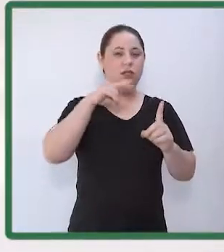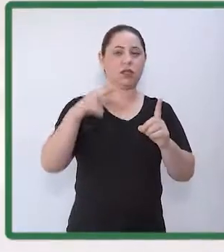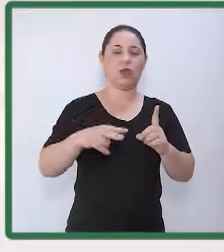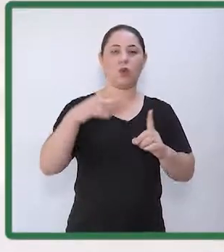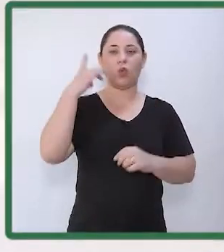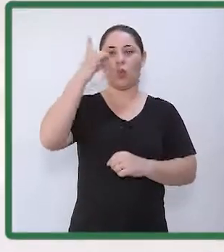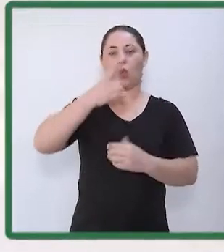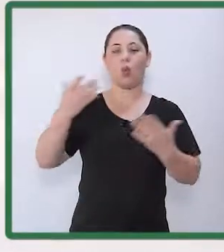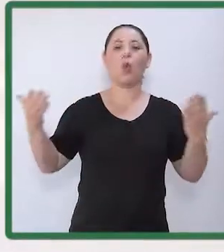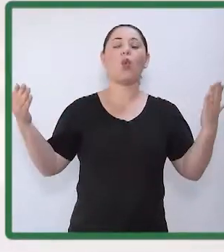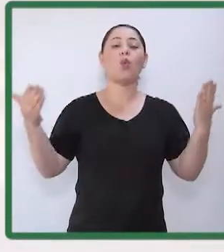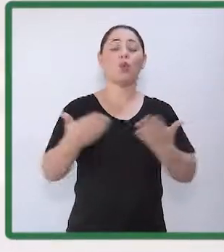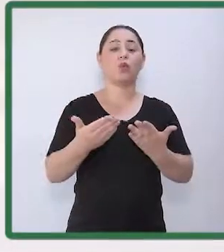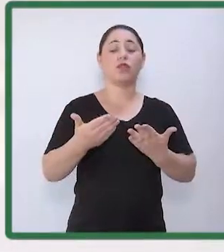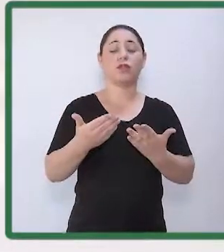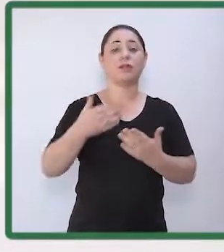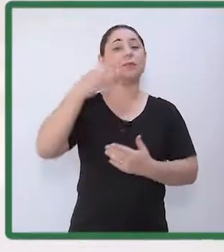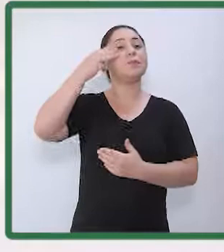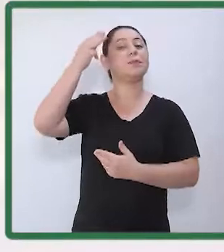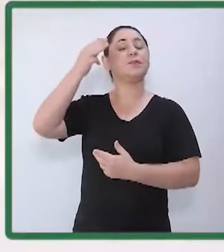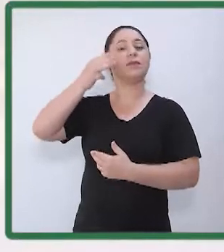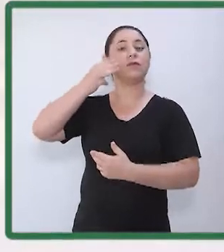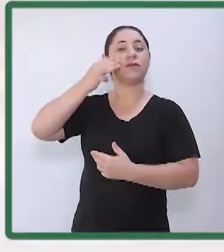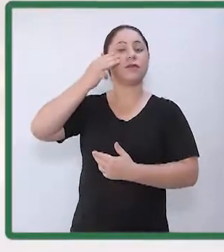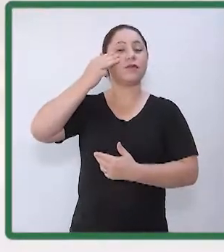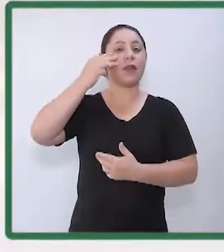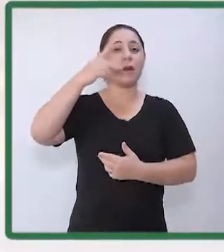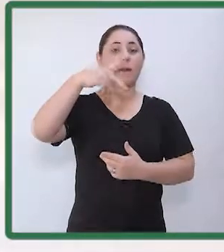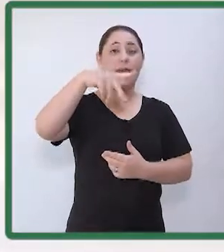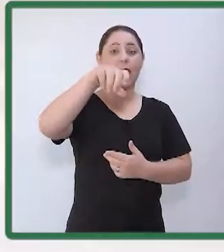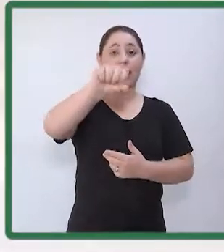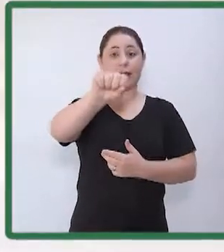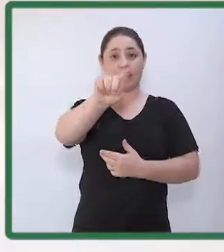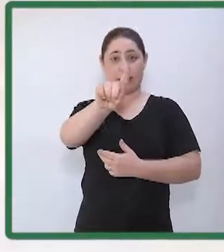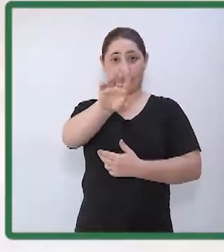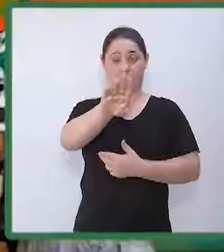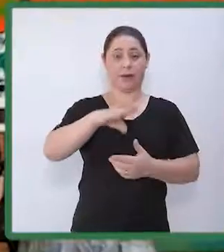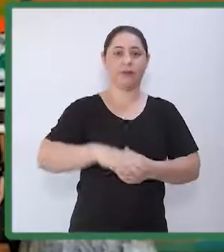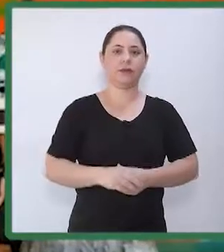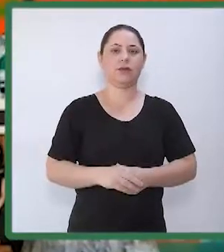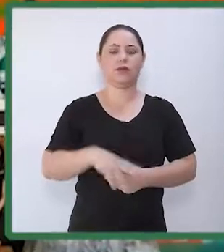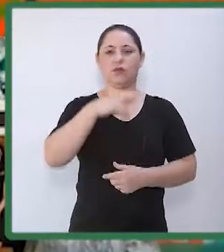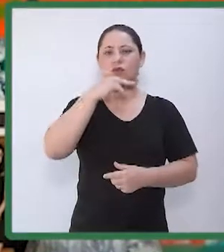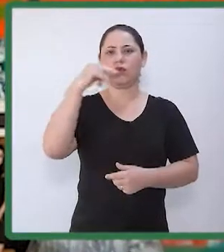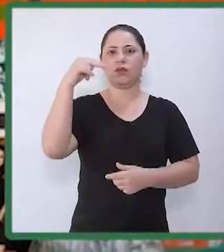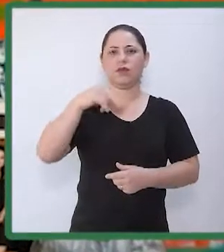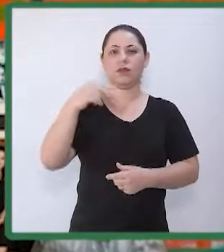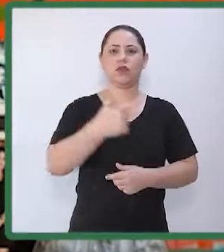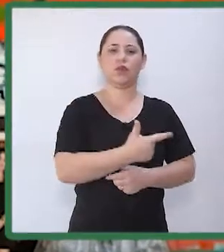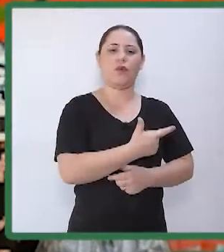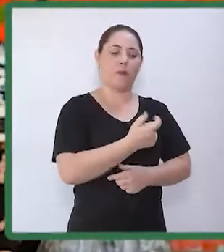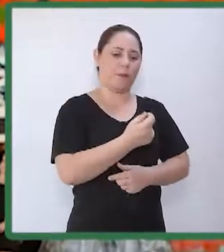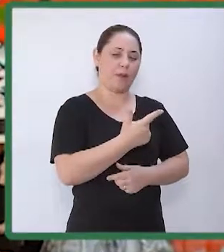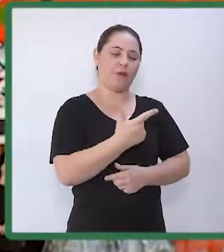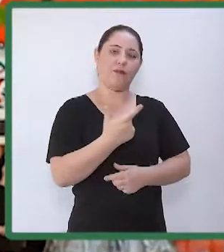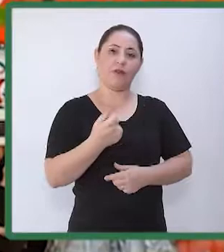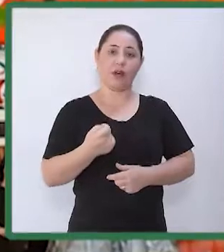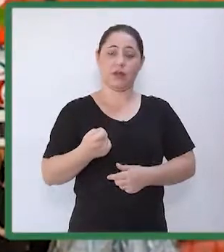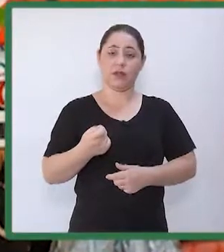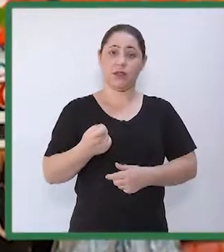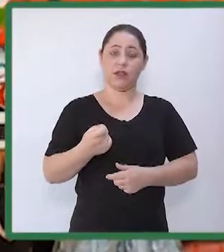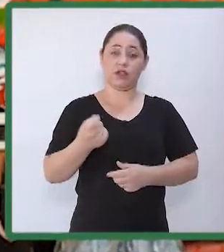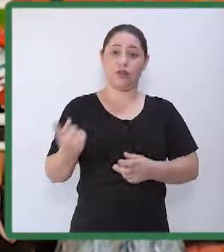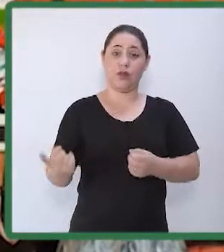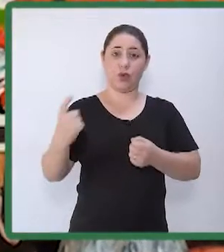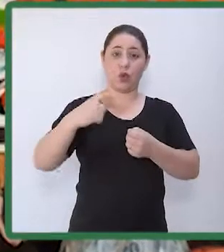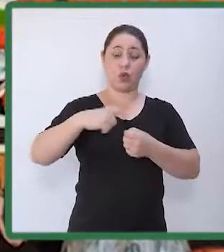O Visão Parlamentar de hoje é com a deputada Mara Caseiro, do PSDB, que em novembro de 2020,